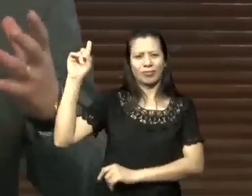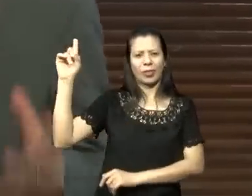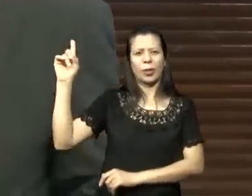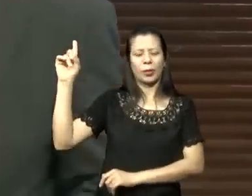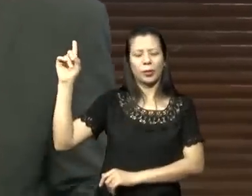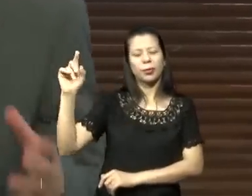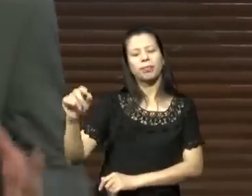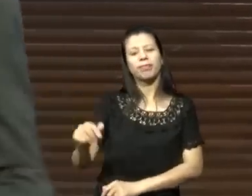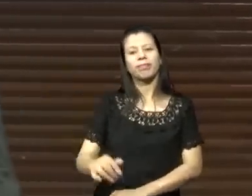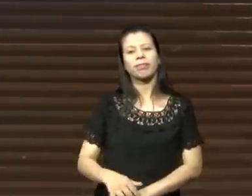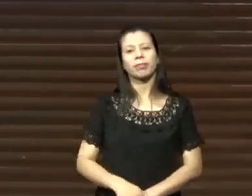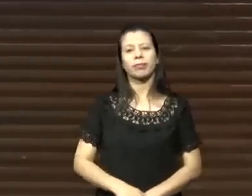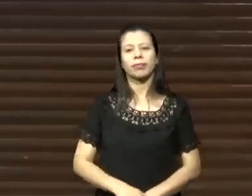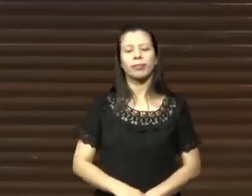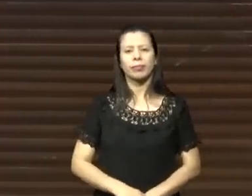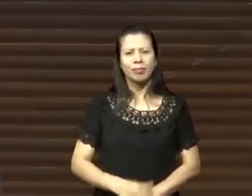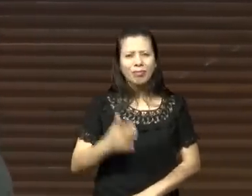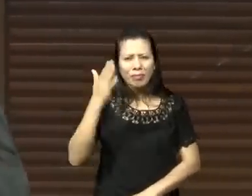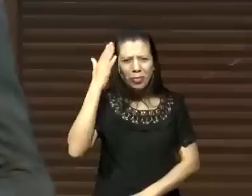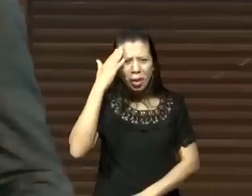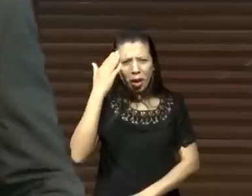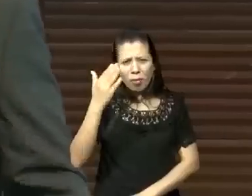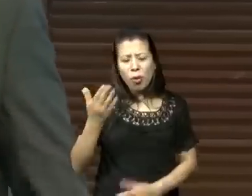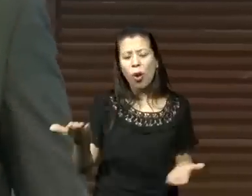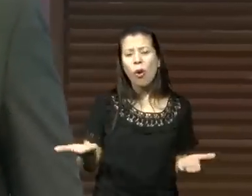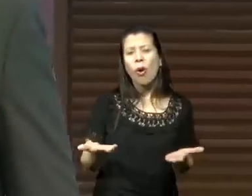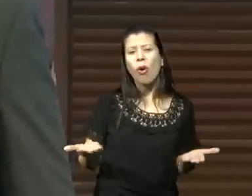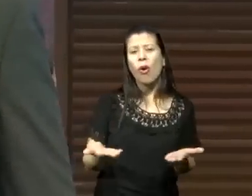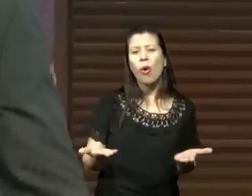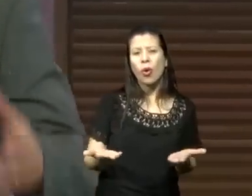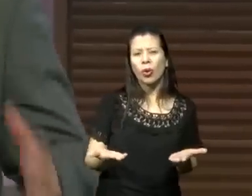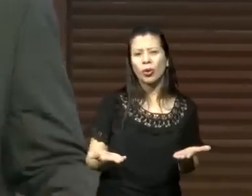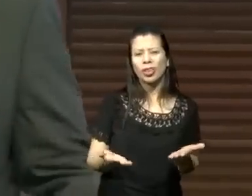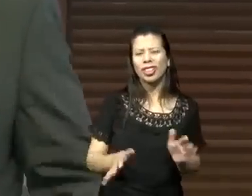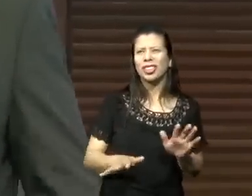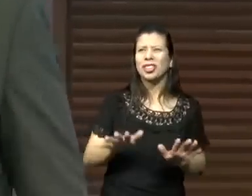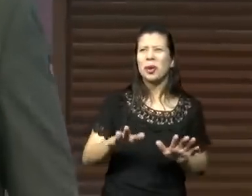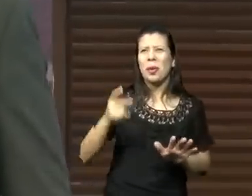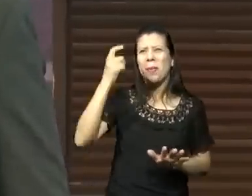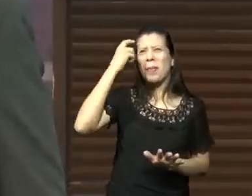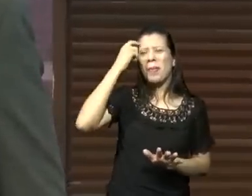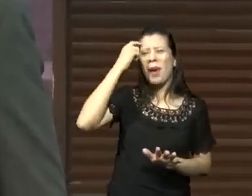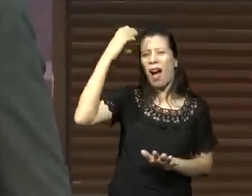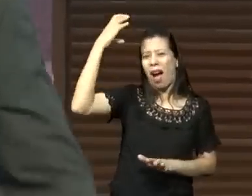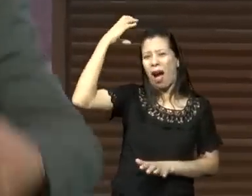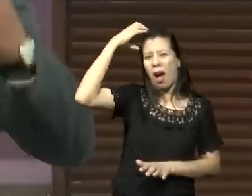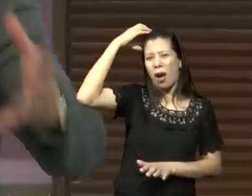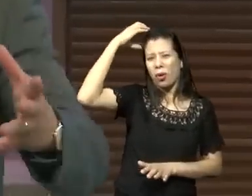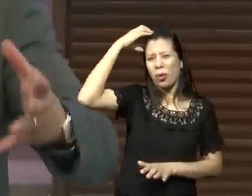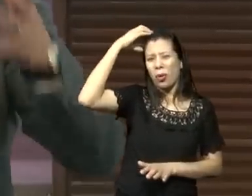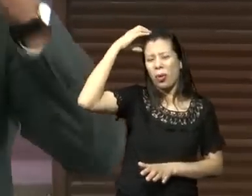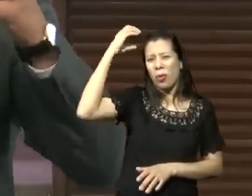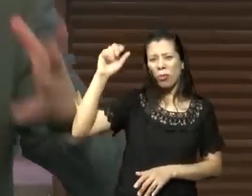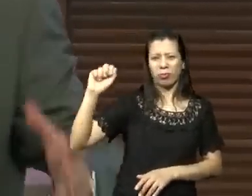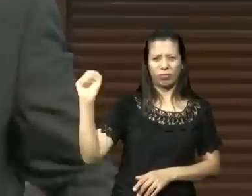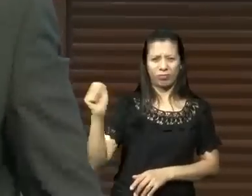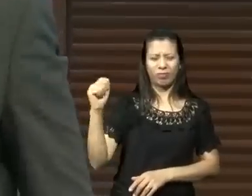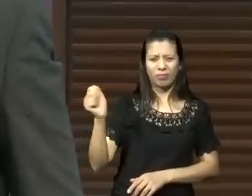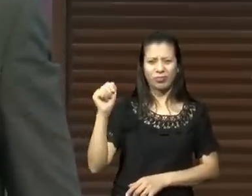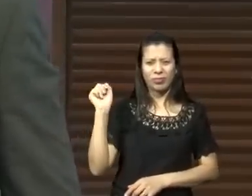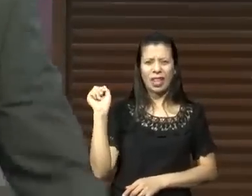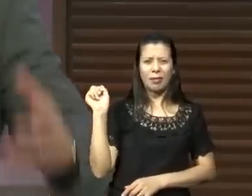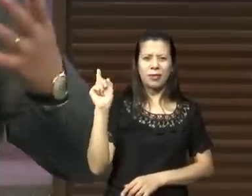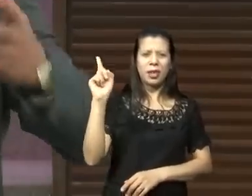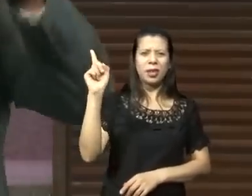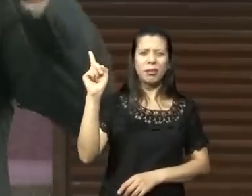verdadeira legítima a culpa que Davi sentiu a culpa que Pedro sentiu não amenize a culpa na sua